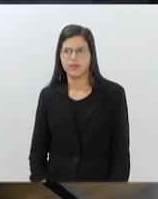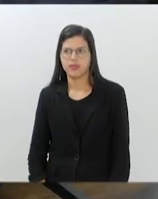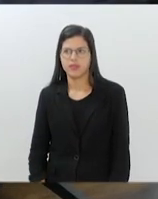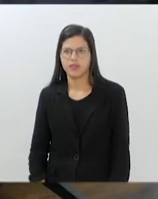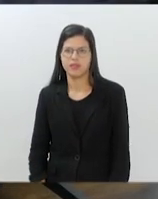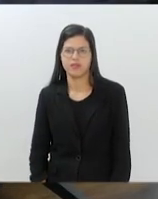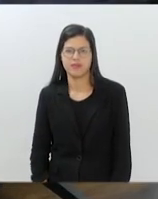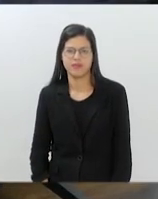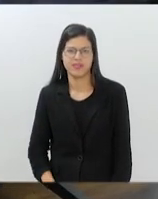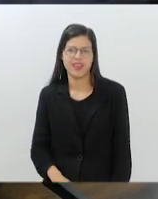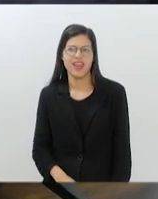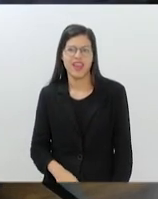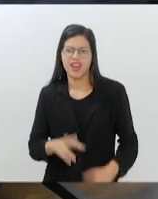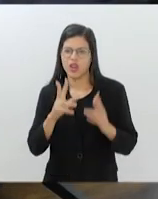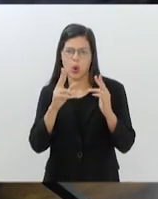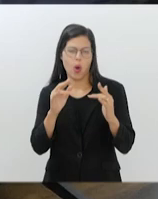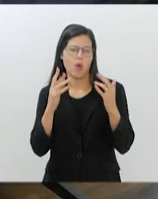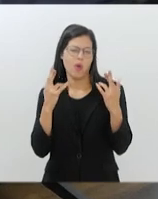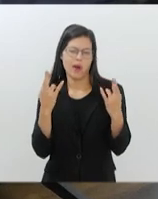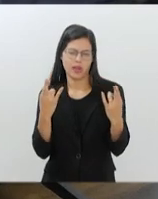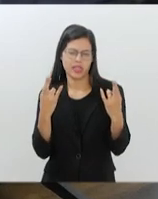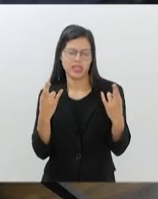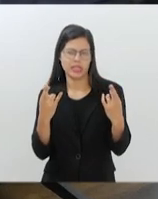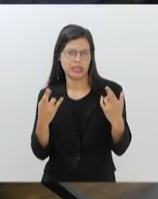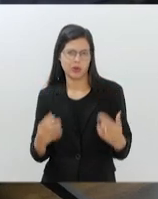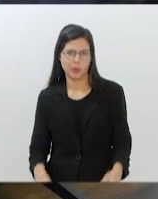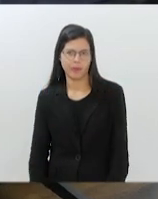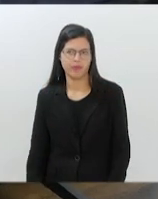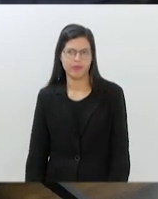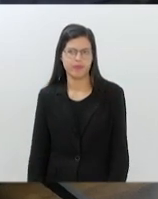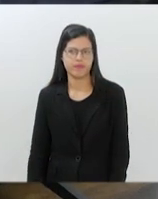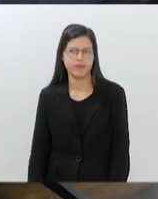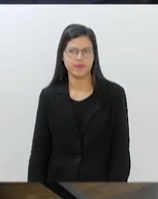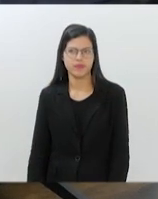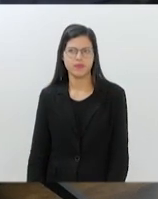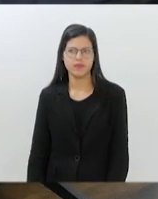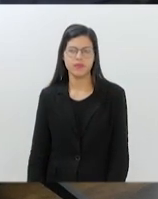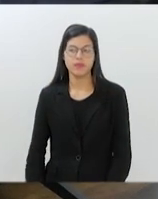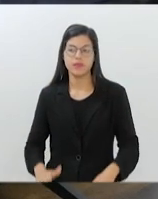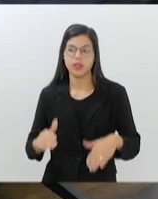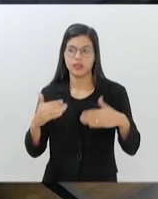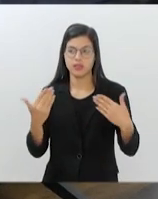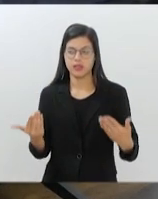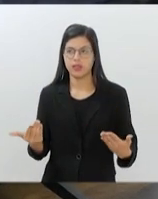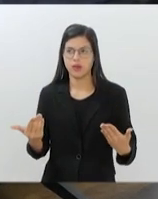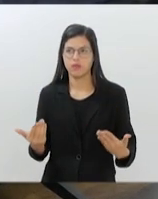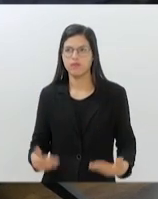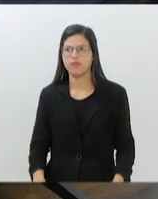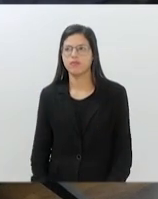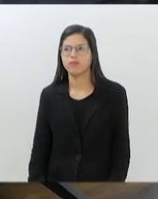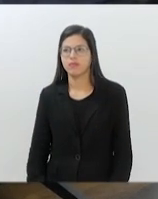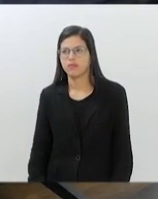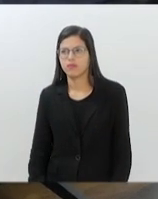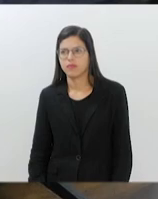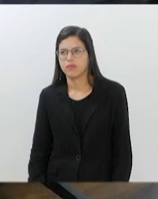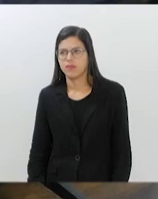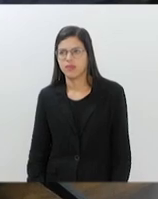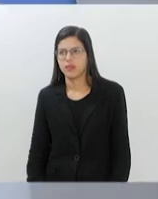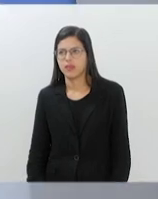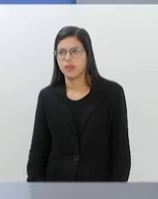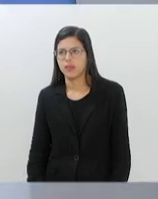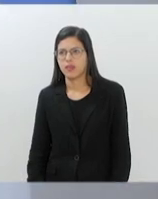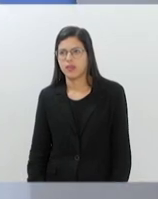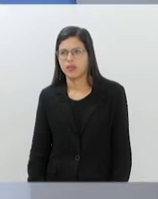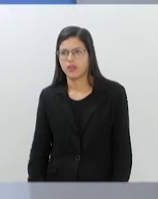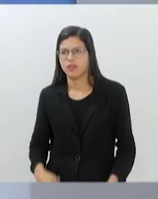vip do Vip igual do rocken Rio VIP do Vip bem Quem escolheu então Quais foram os secretários senhora por